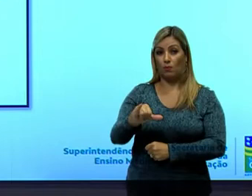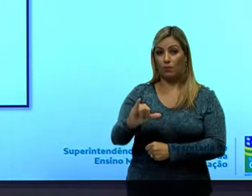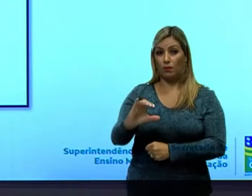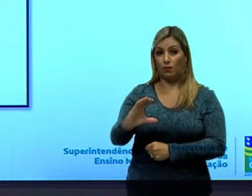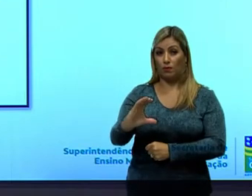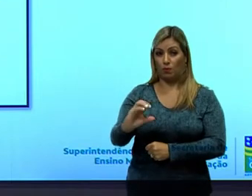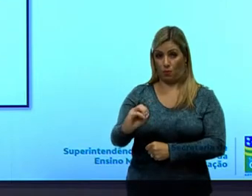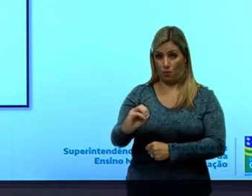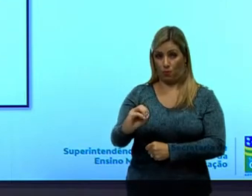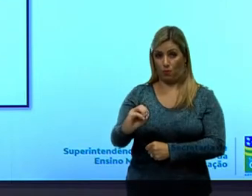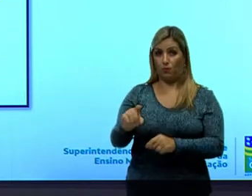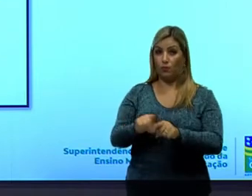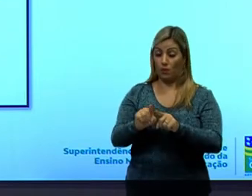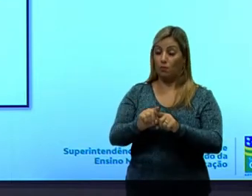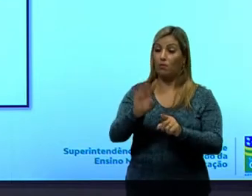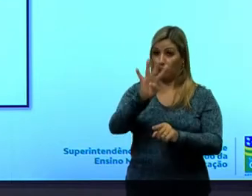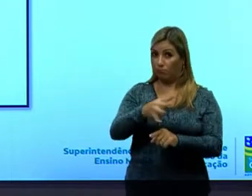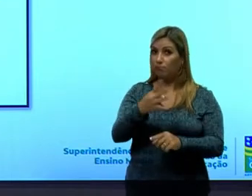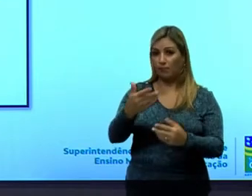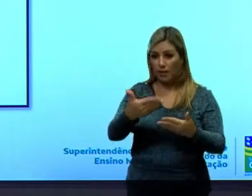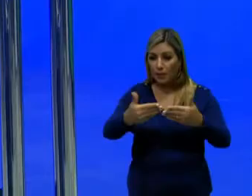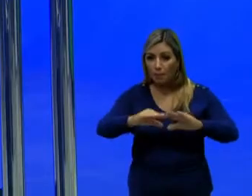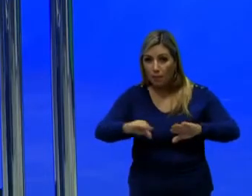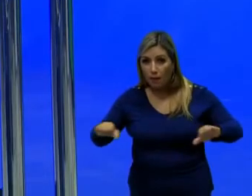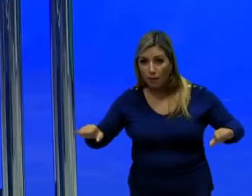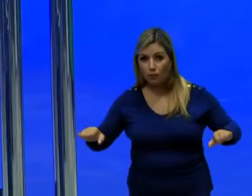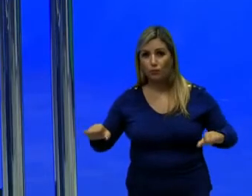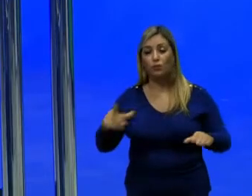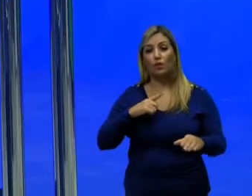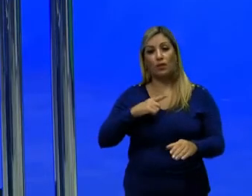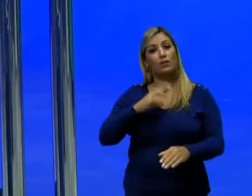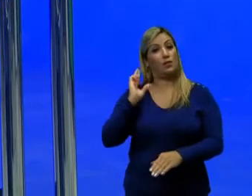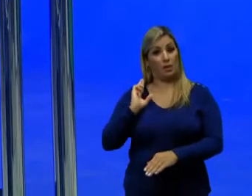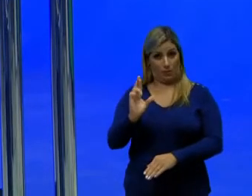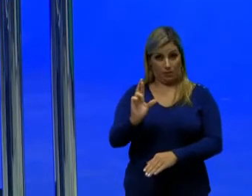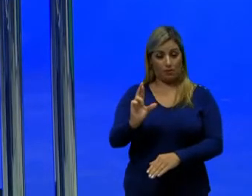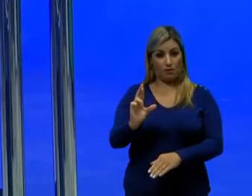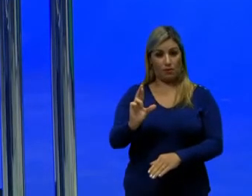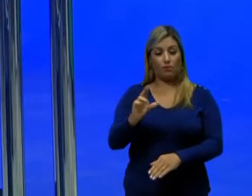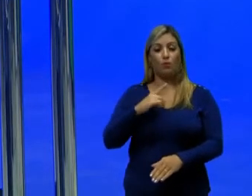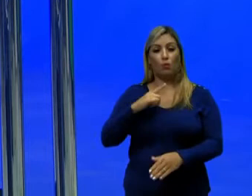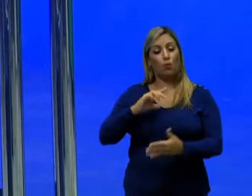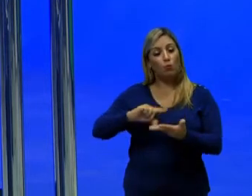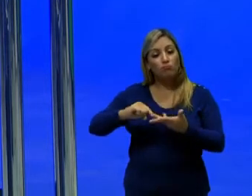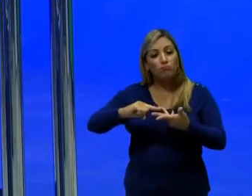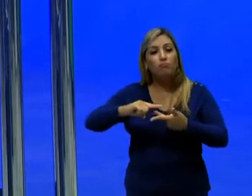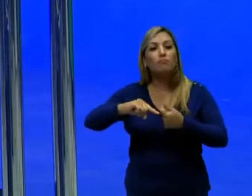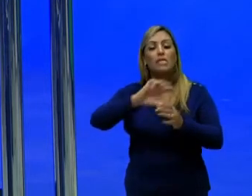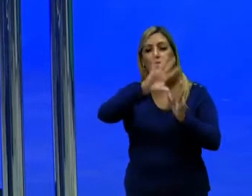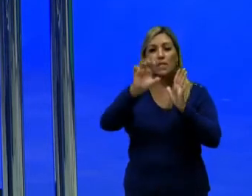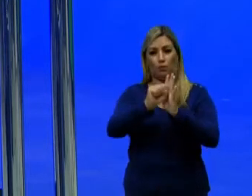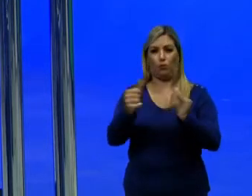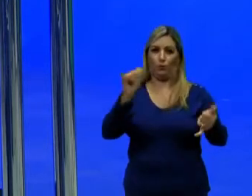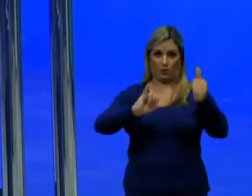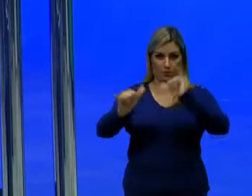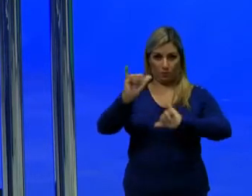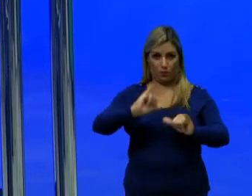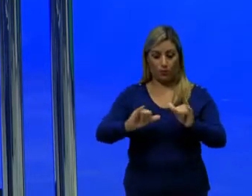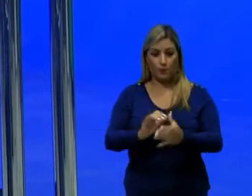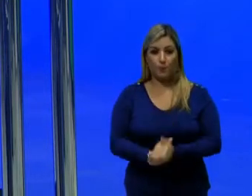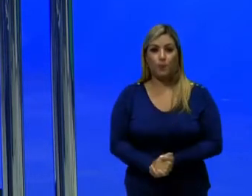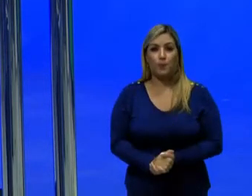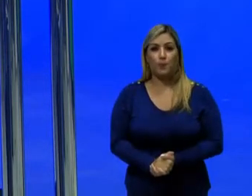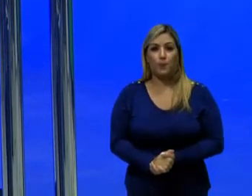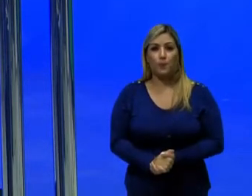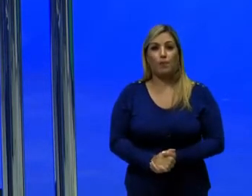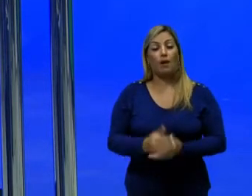tabela embaixo então essas são as duas notações quando representamos um elemento químico é bem